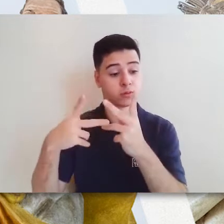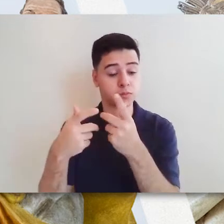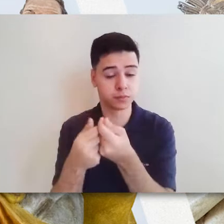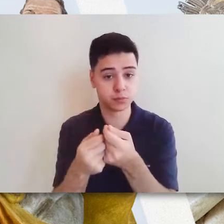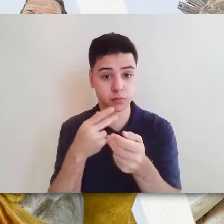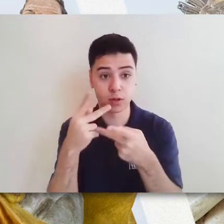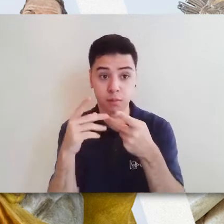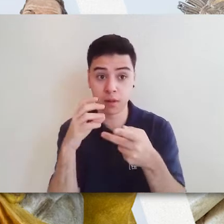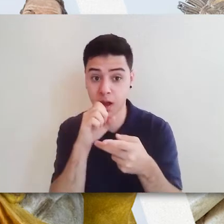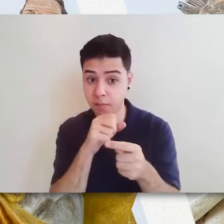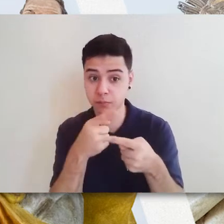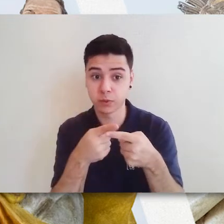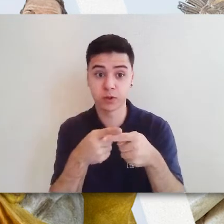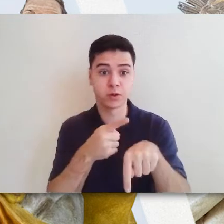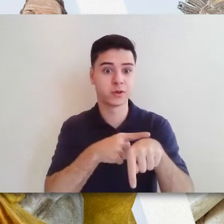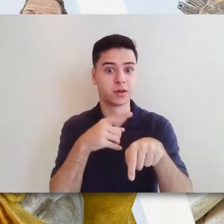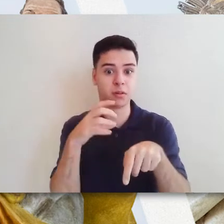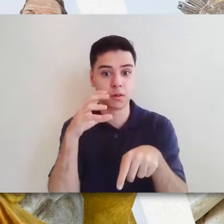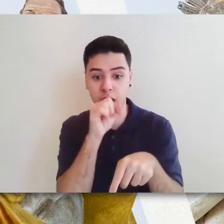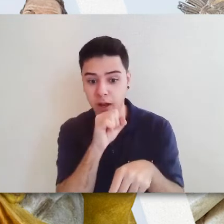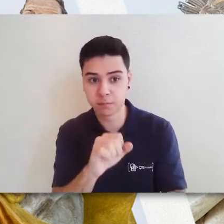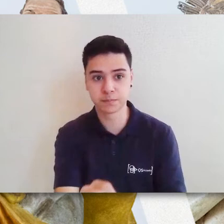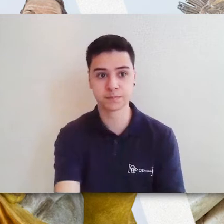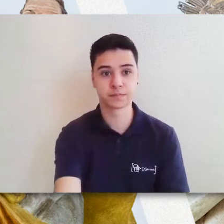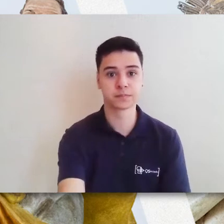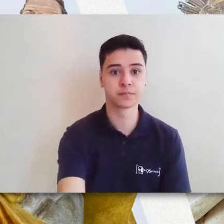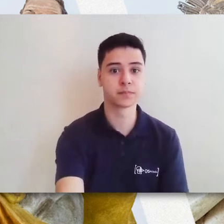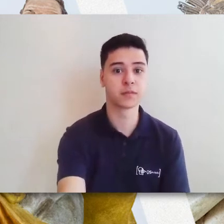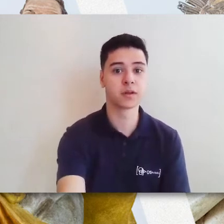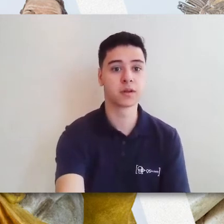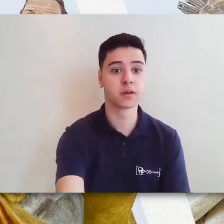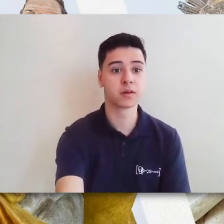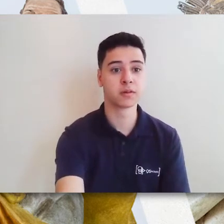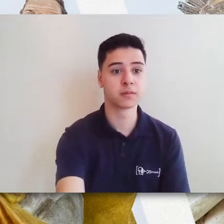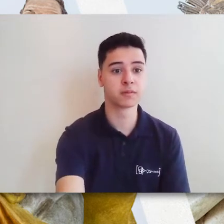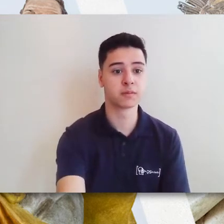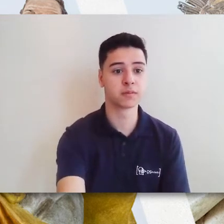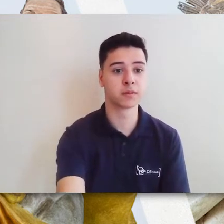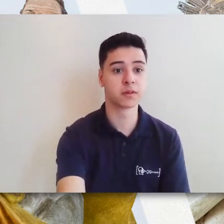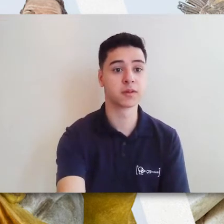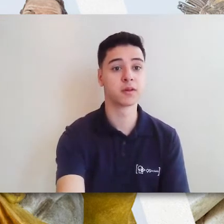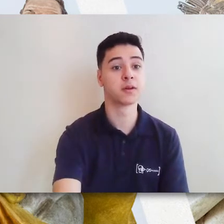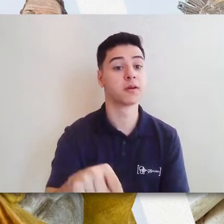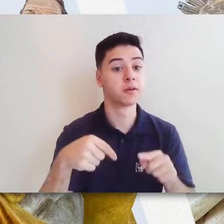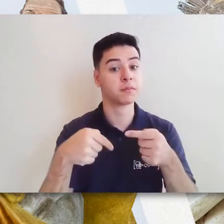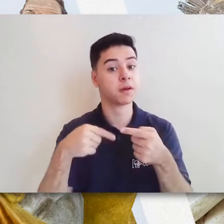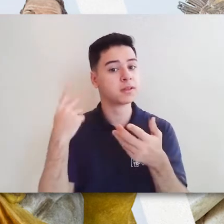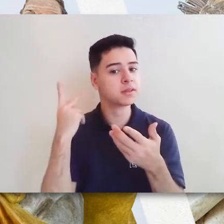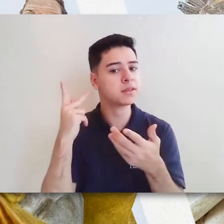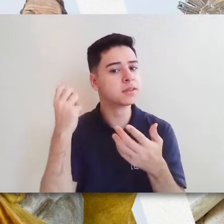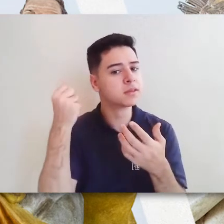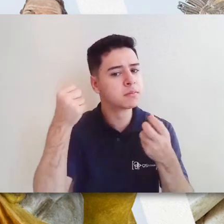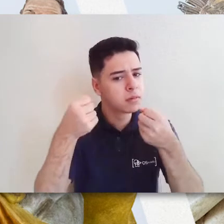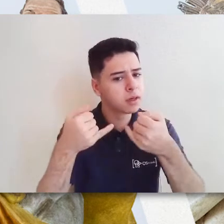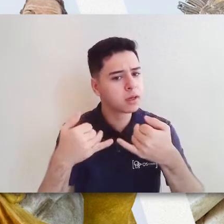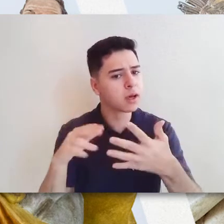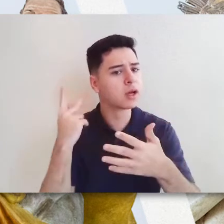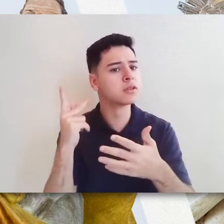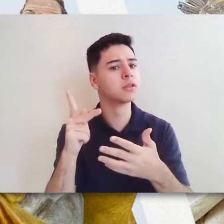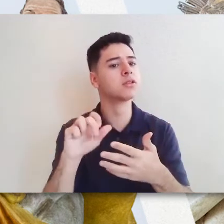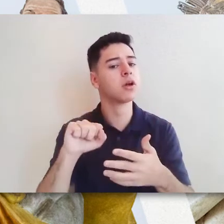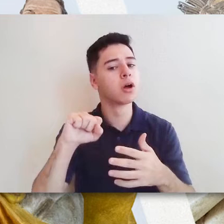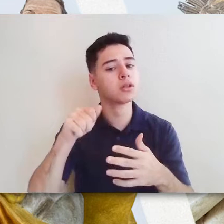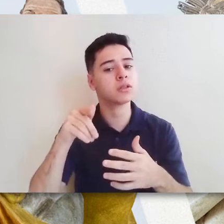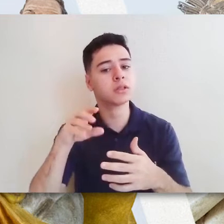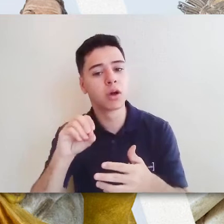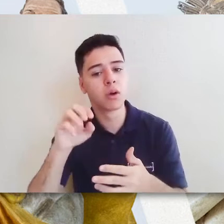né, gente, porque o tempo é curto, mas comentamos um pouco sobre a história de São Manuel, né, como que seria